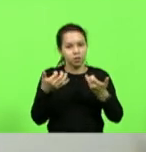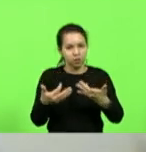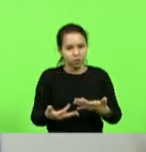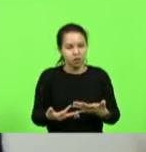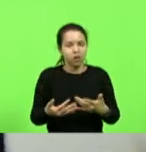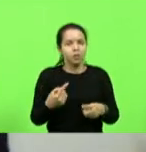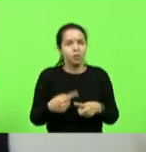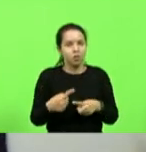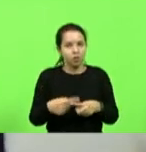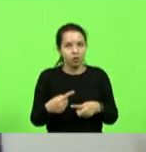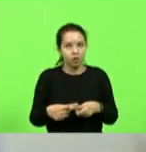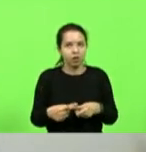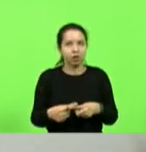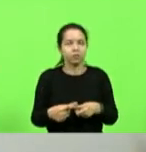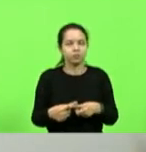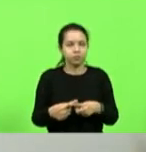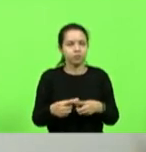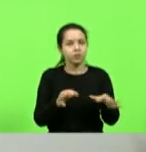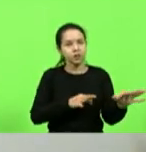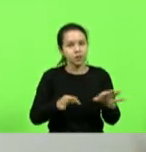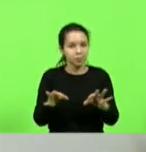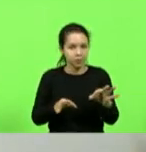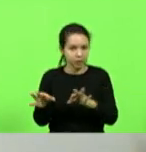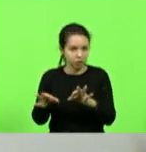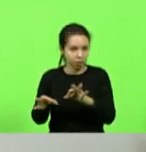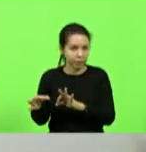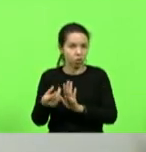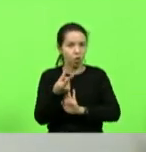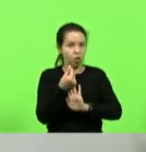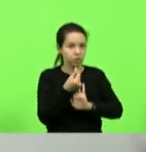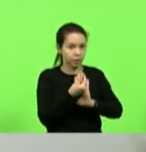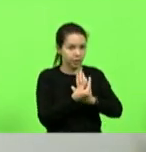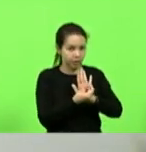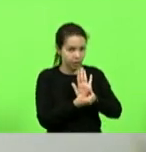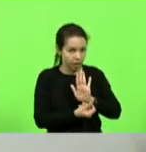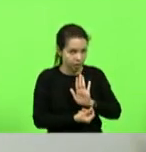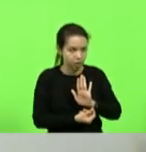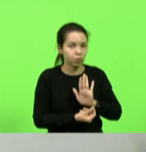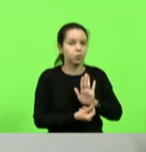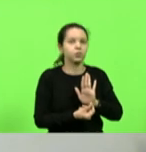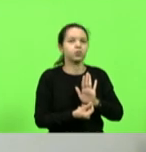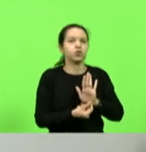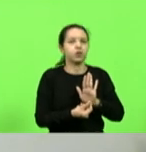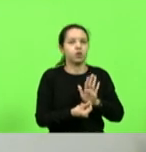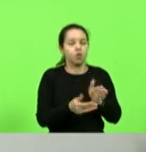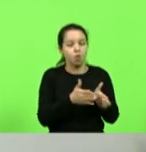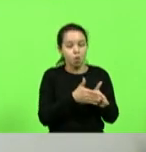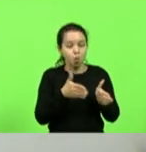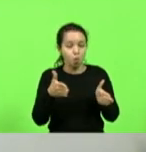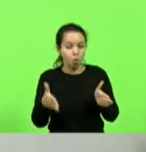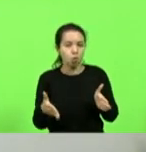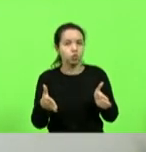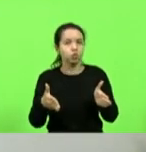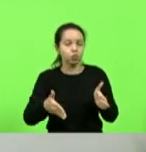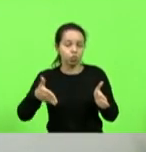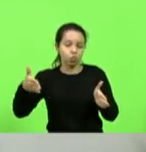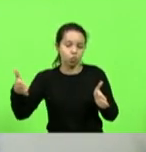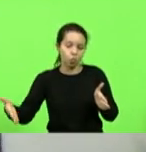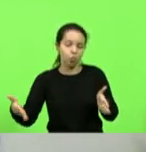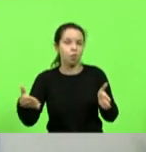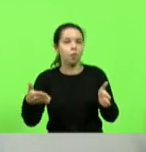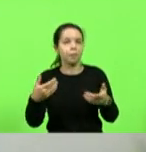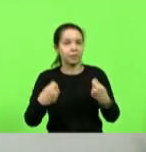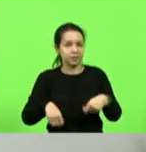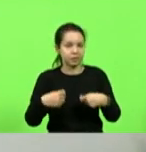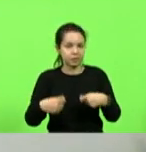para esse planejamento orçamentário, né, e de curto e médio prazo que o SICA